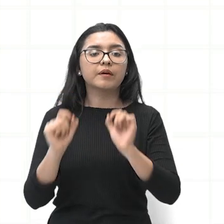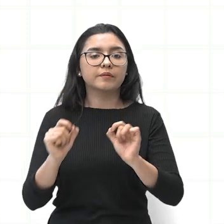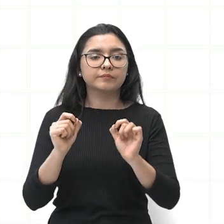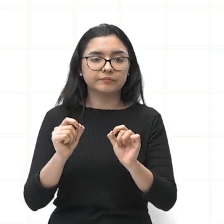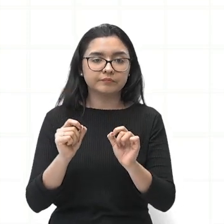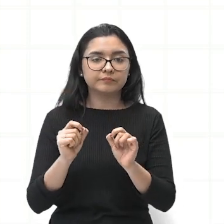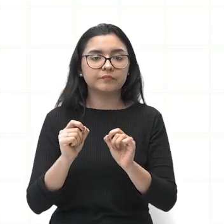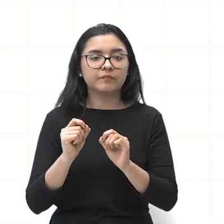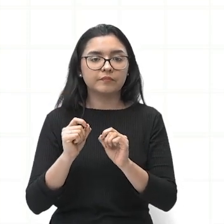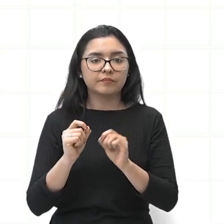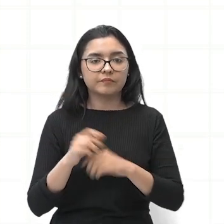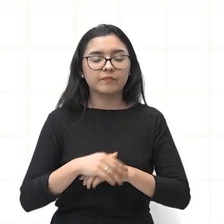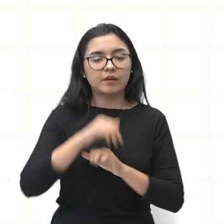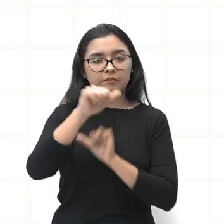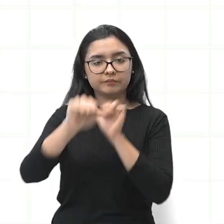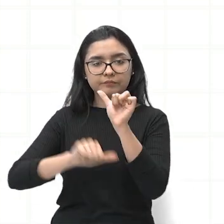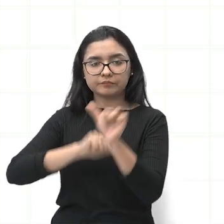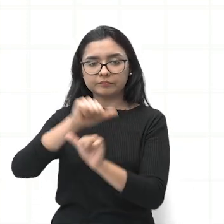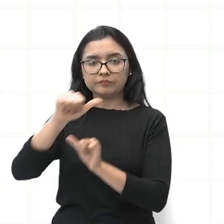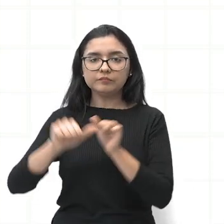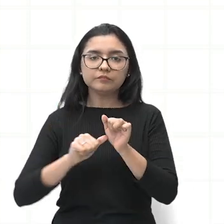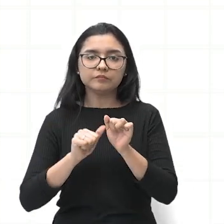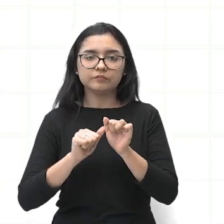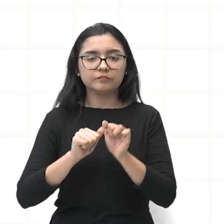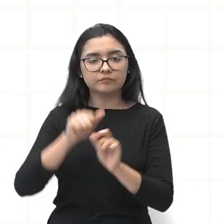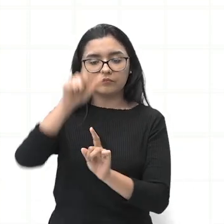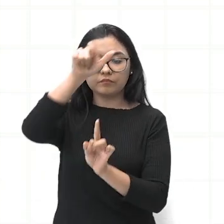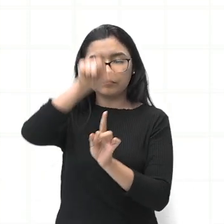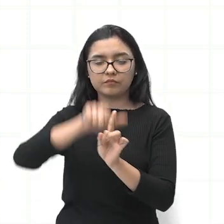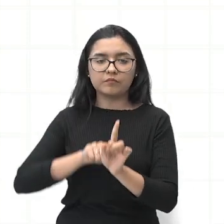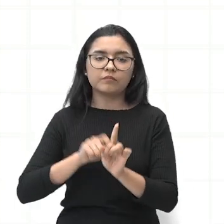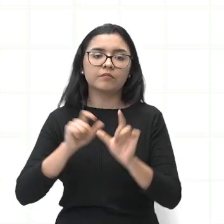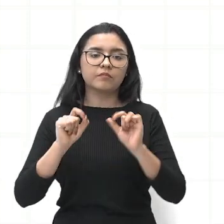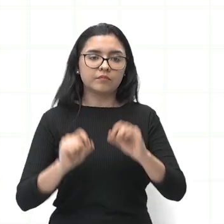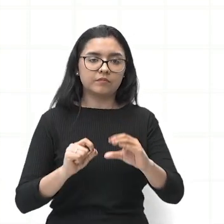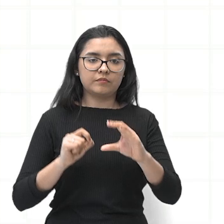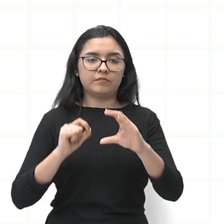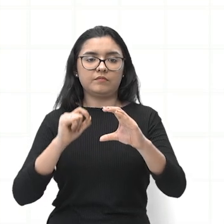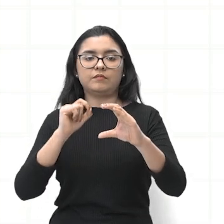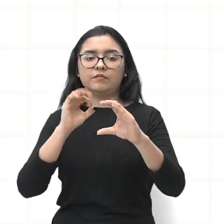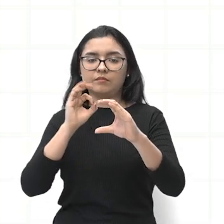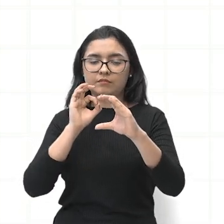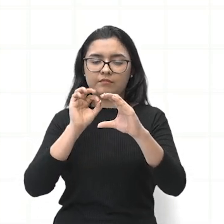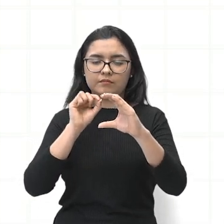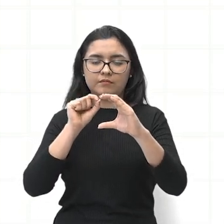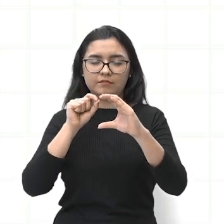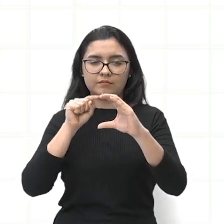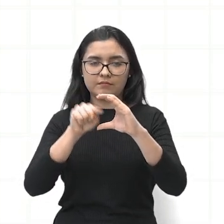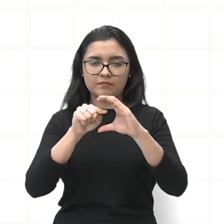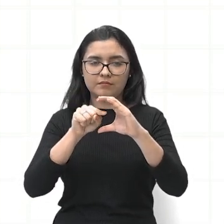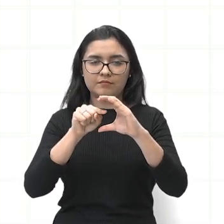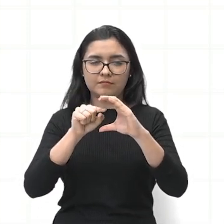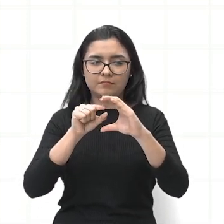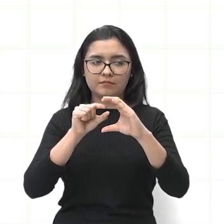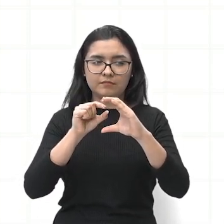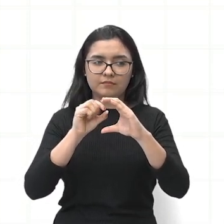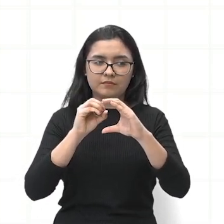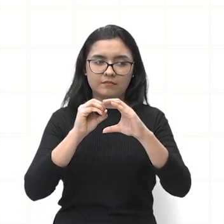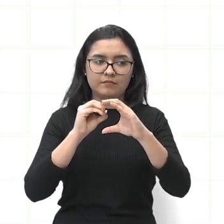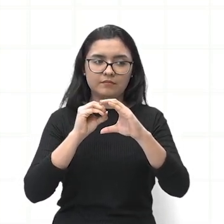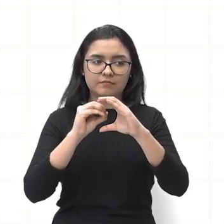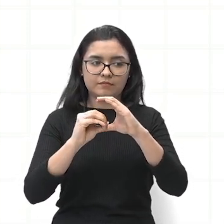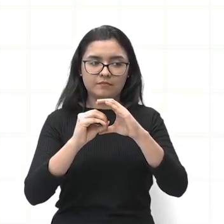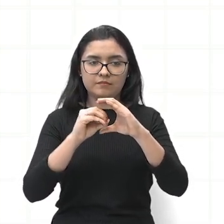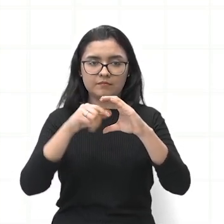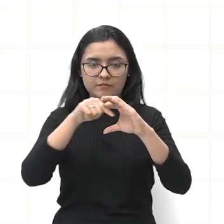teremos a evolução dos seres eucariontes e procariontes.